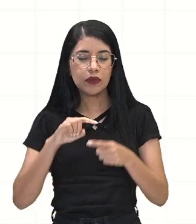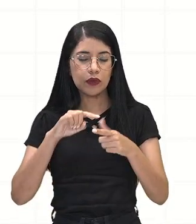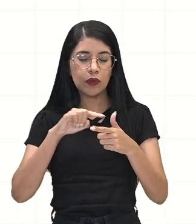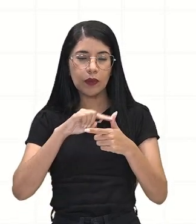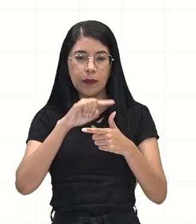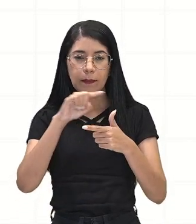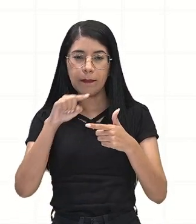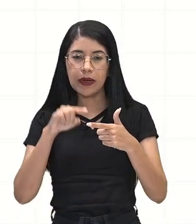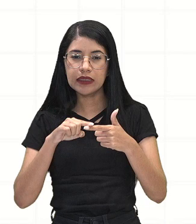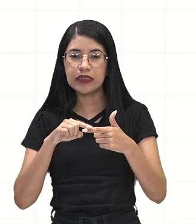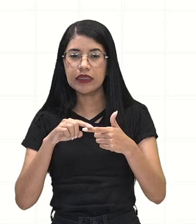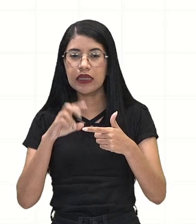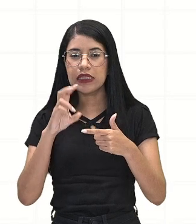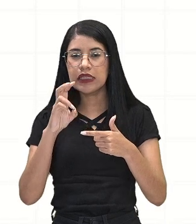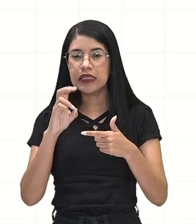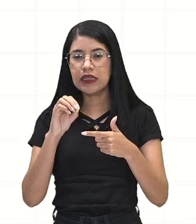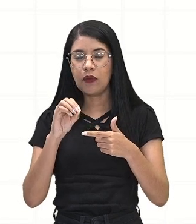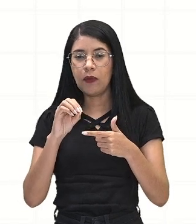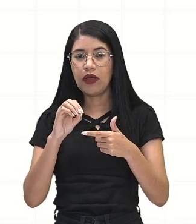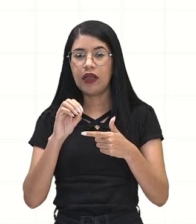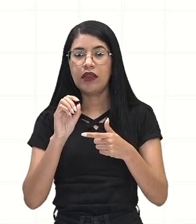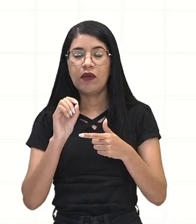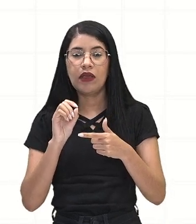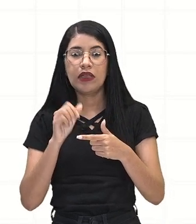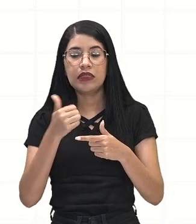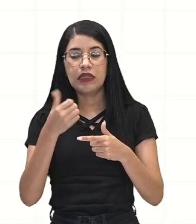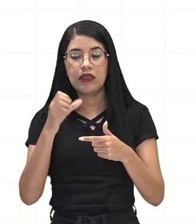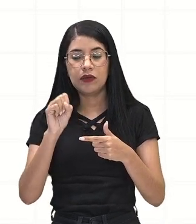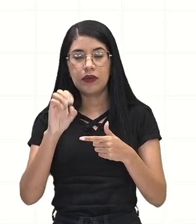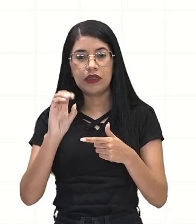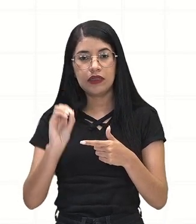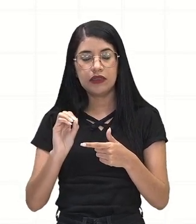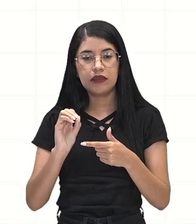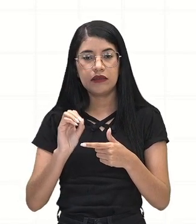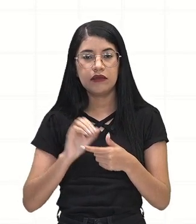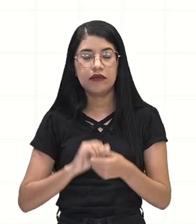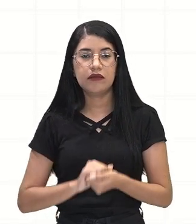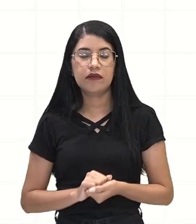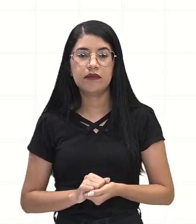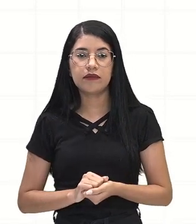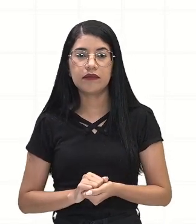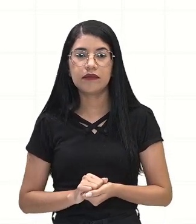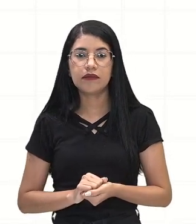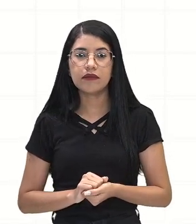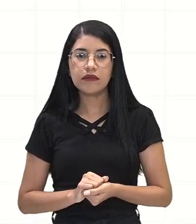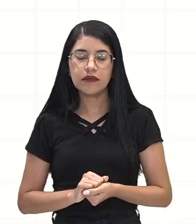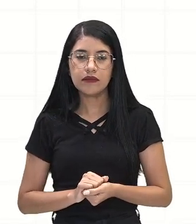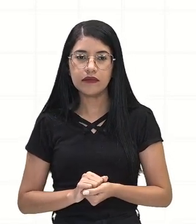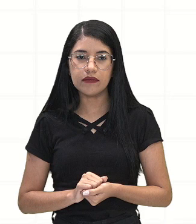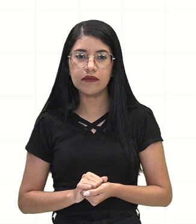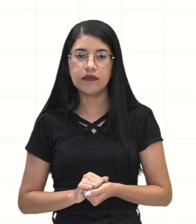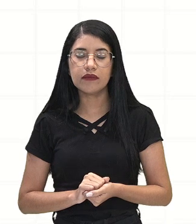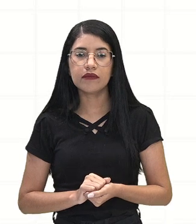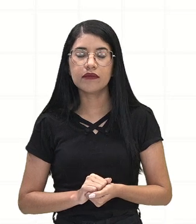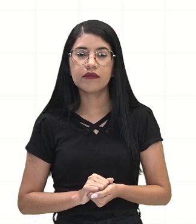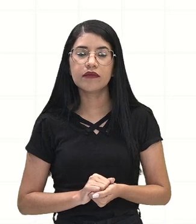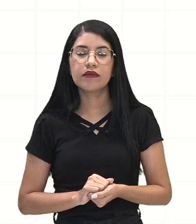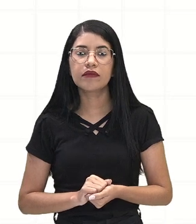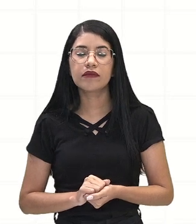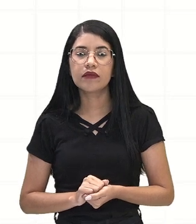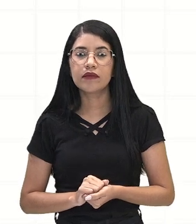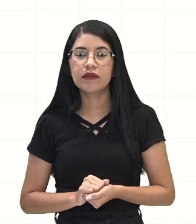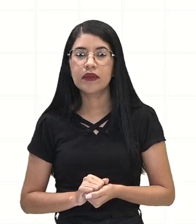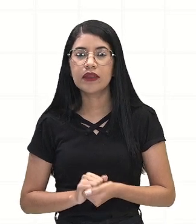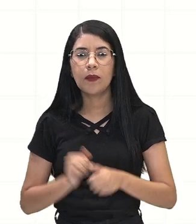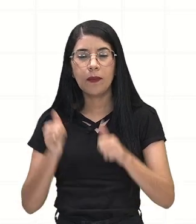círculo, que nada mais é do que 180 graus. Tudo bem? Então, vamos lá, ó.